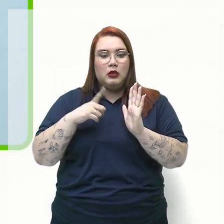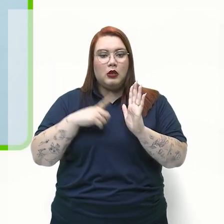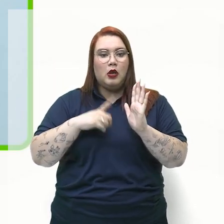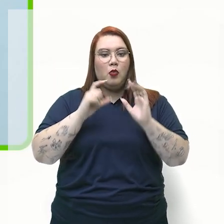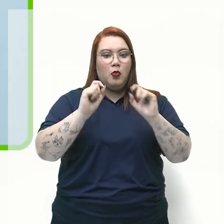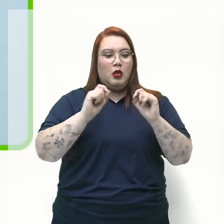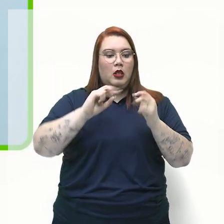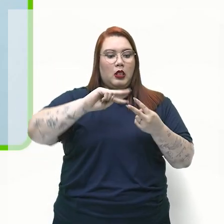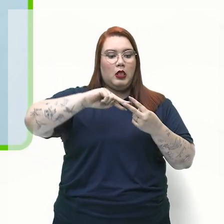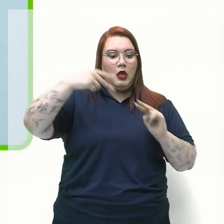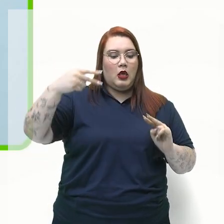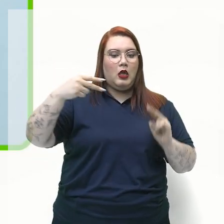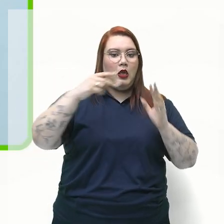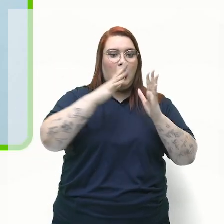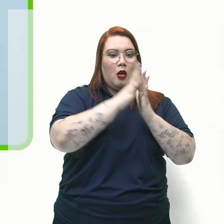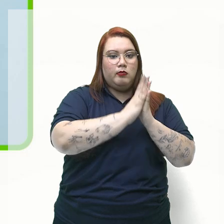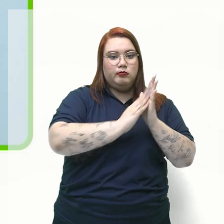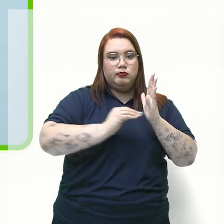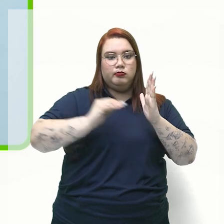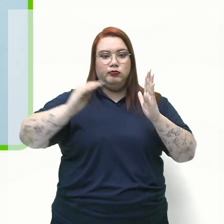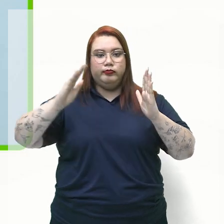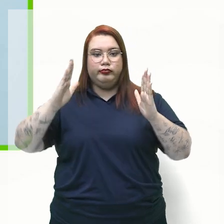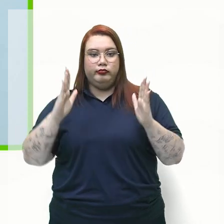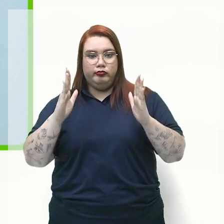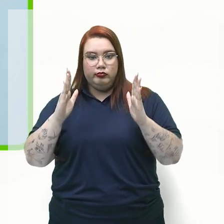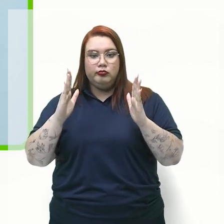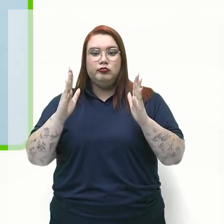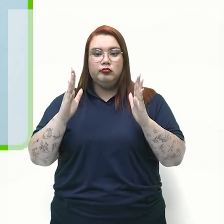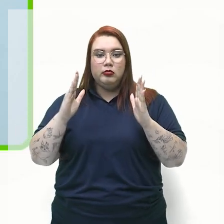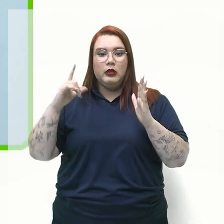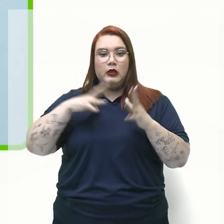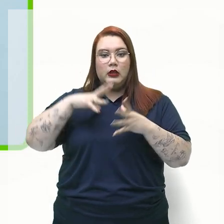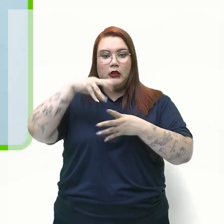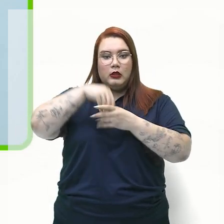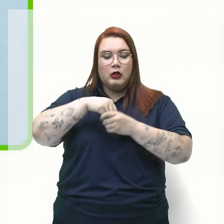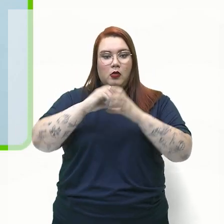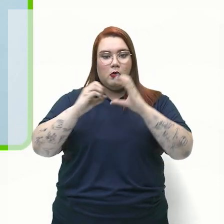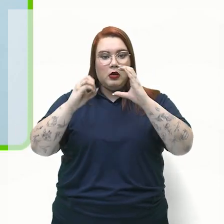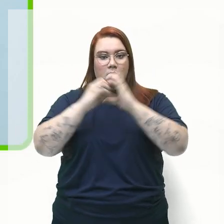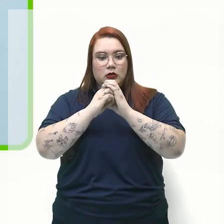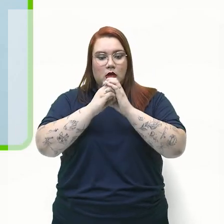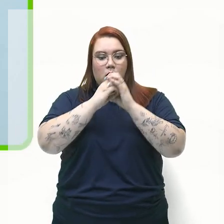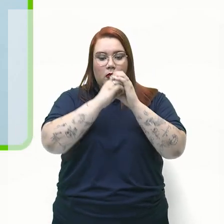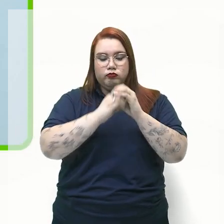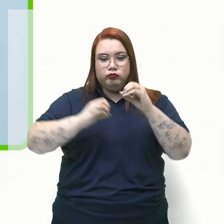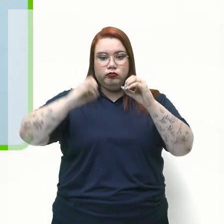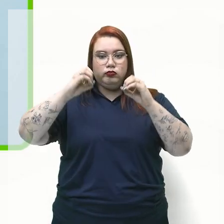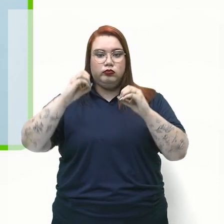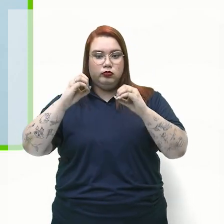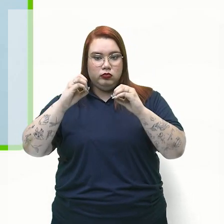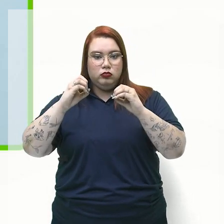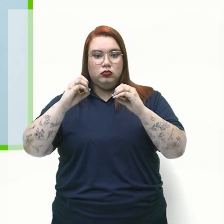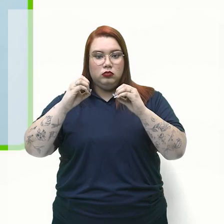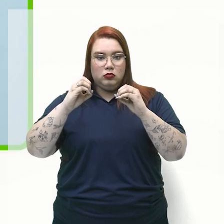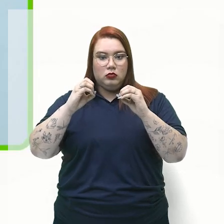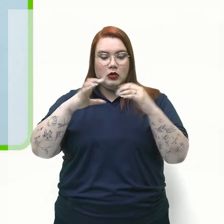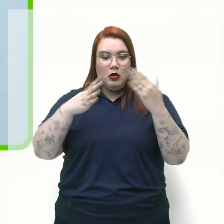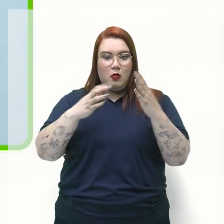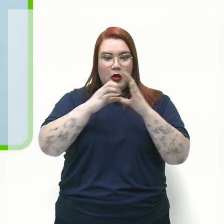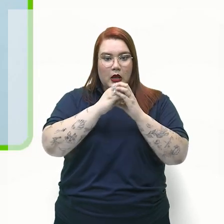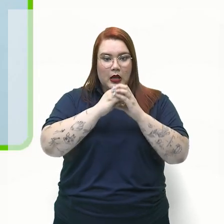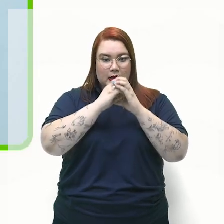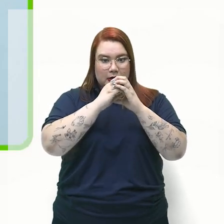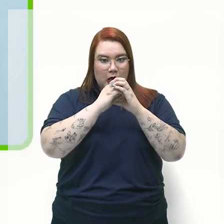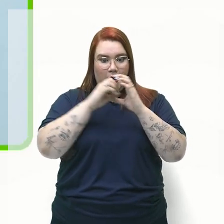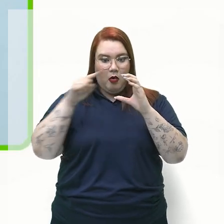de DNA que se reproduz aqui na célula hospedeira. Então, a célula invadida, ela